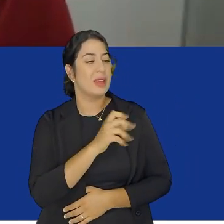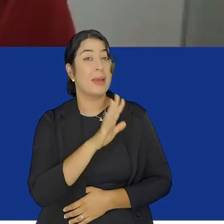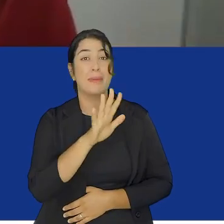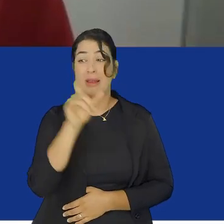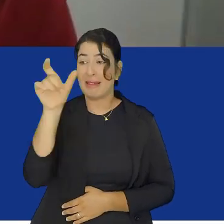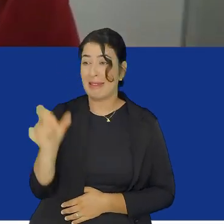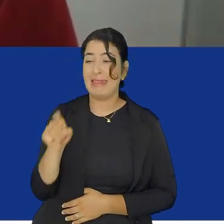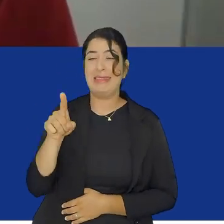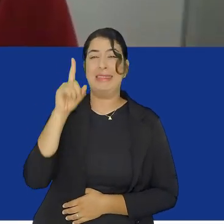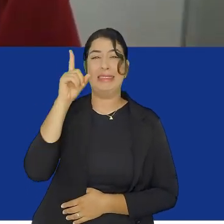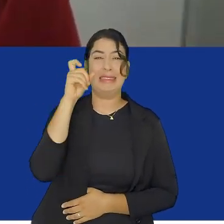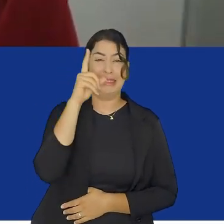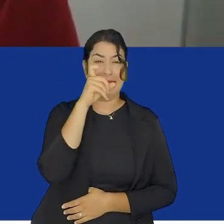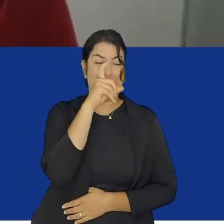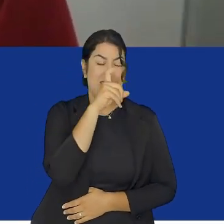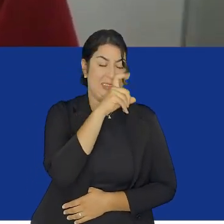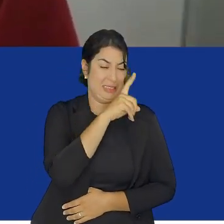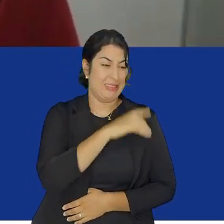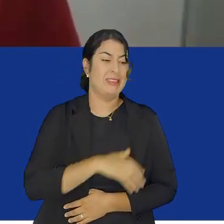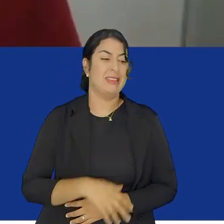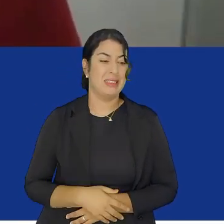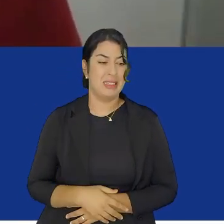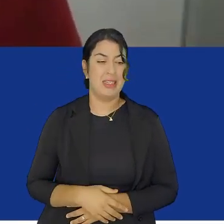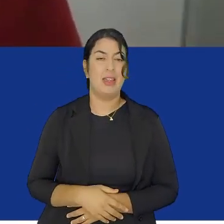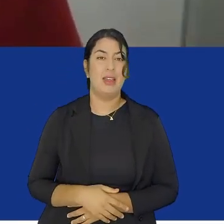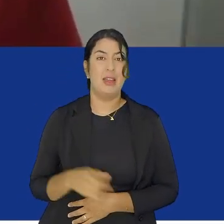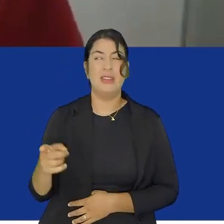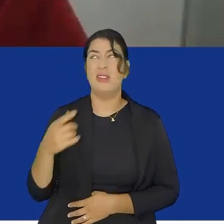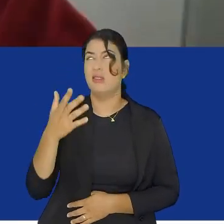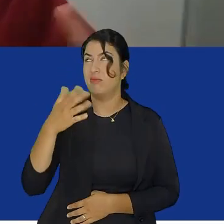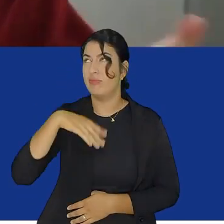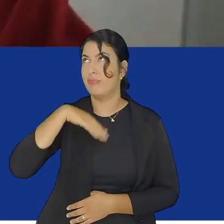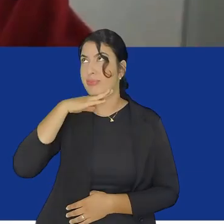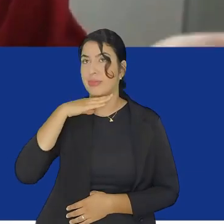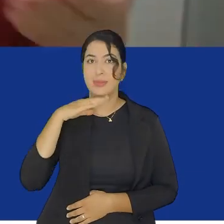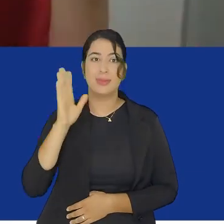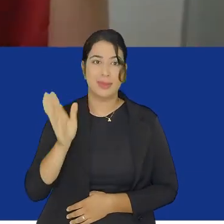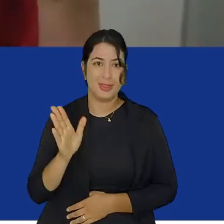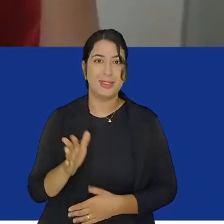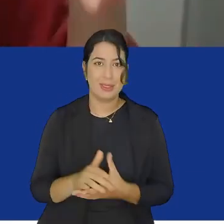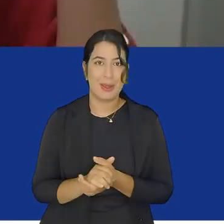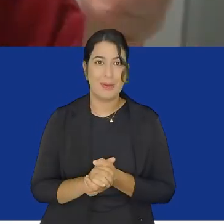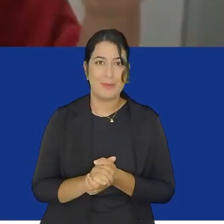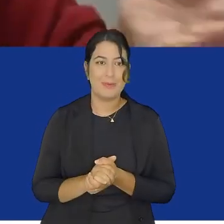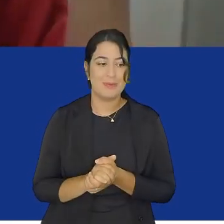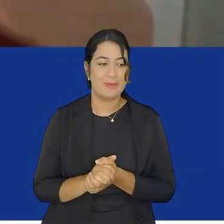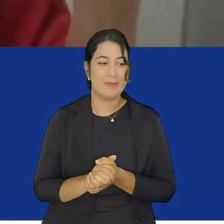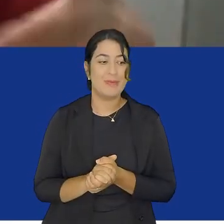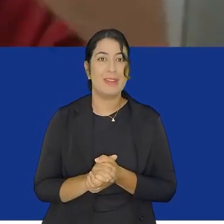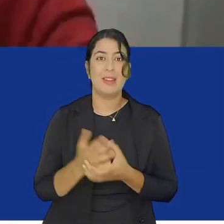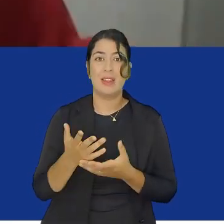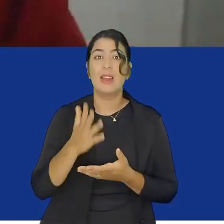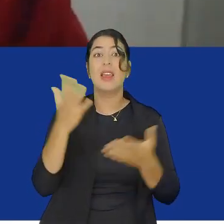extremamente desafiadora para que você faça a gestão dela. E você fala, meu Deus, que inferno. Aí, ué, você não pediu? Tá aí, ó, a pessoa mais desafiadora do mundo tá